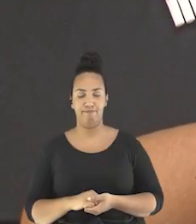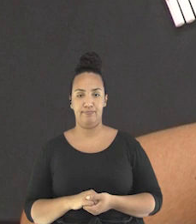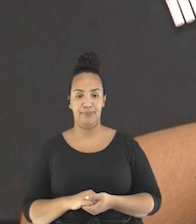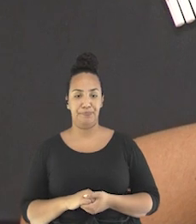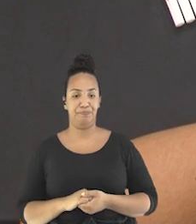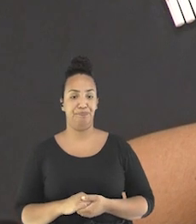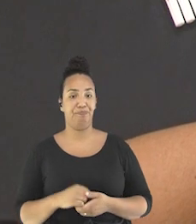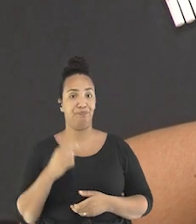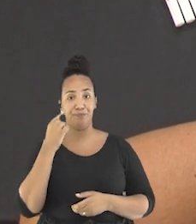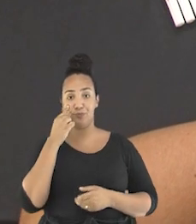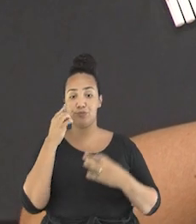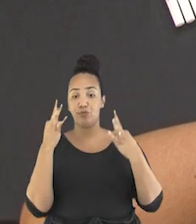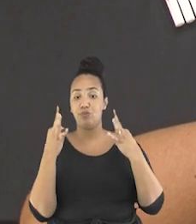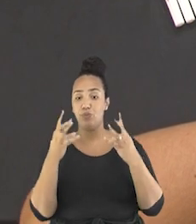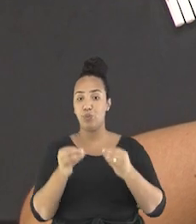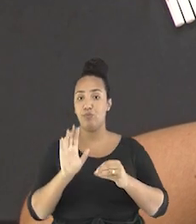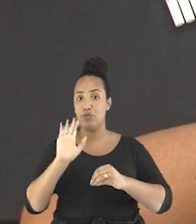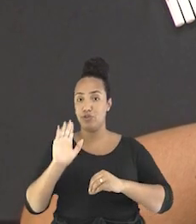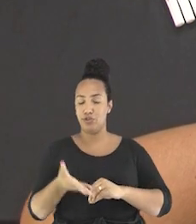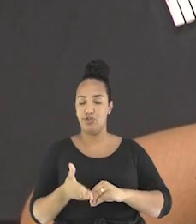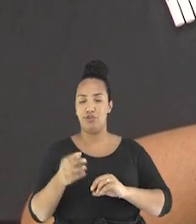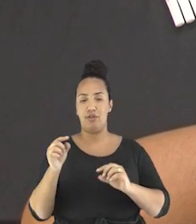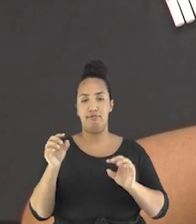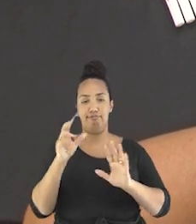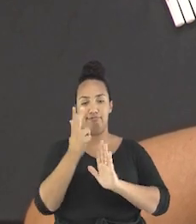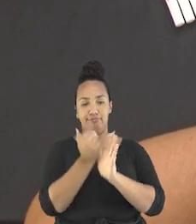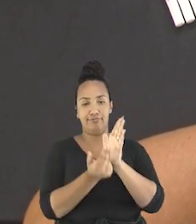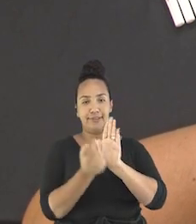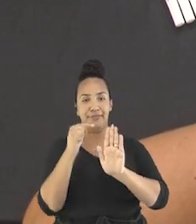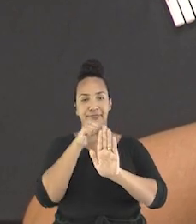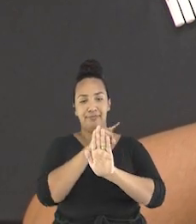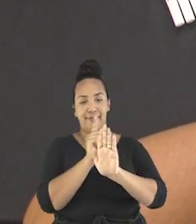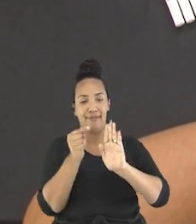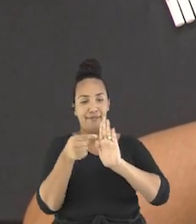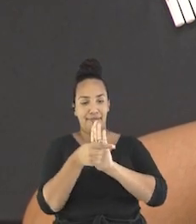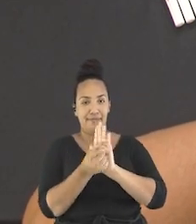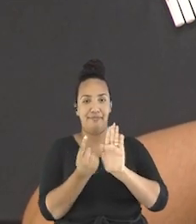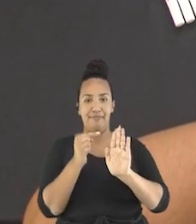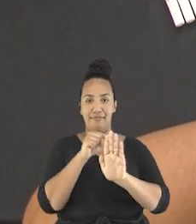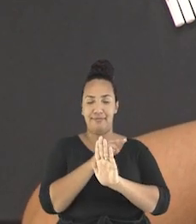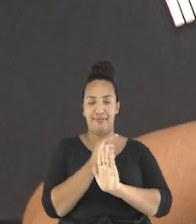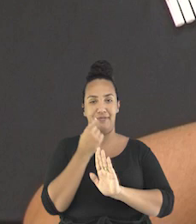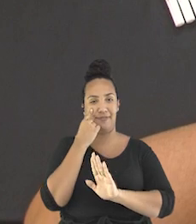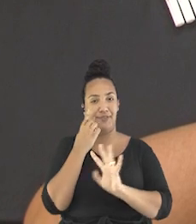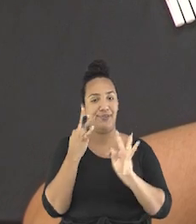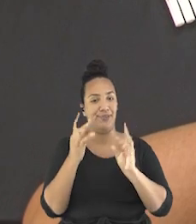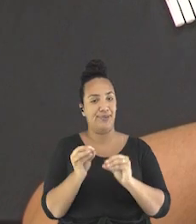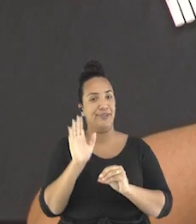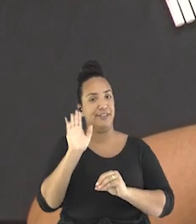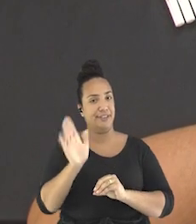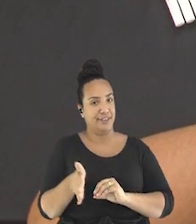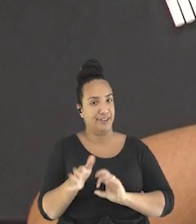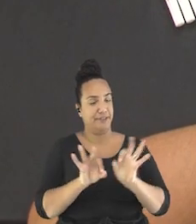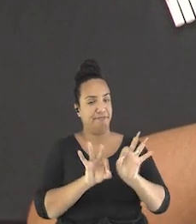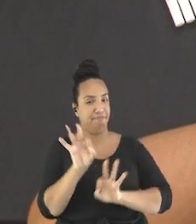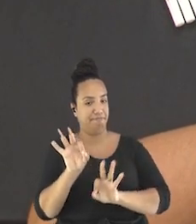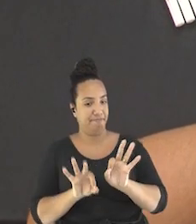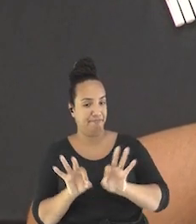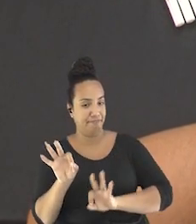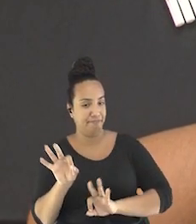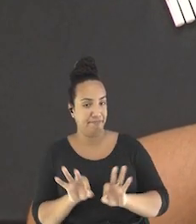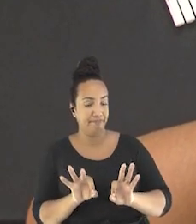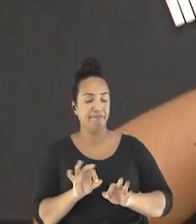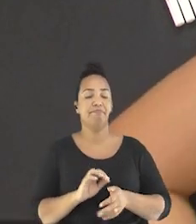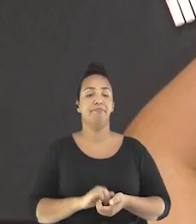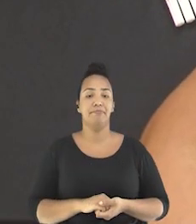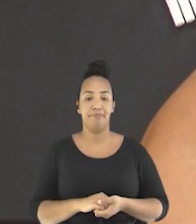Depois de entrelaçar todo o desenho, né, desse jeitinho aqui, ó, todas as tirinhas foram entrelaçadas por